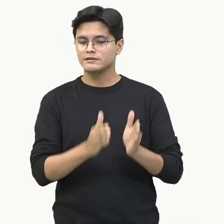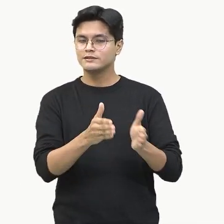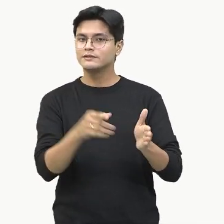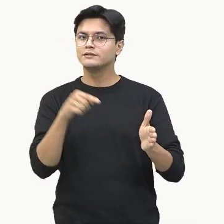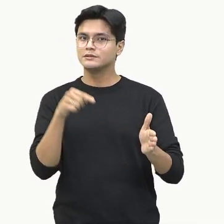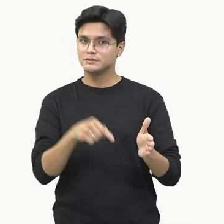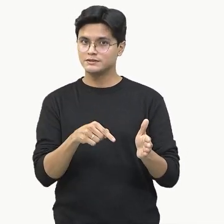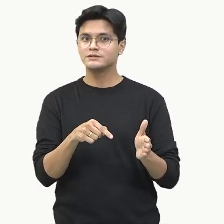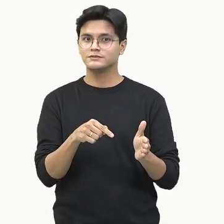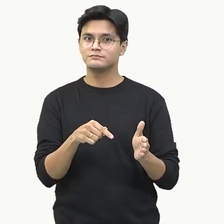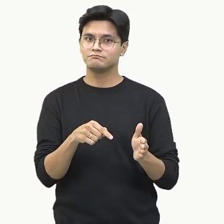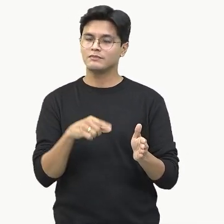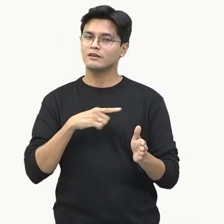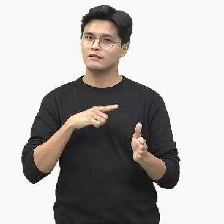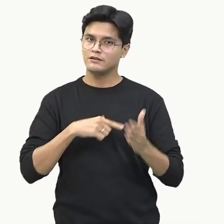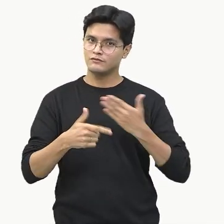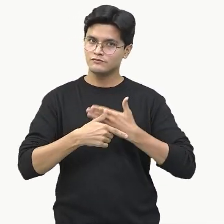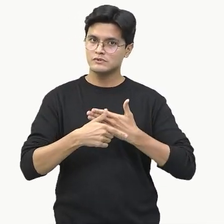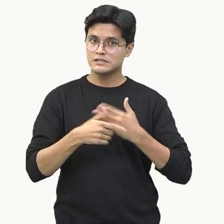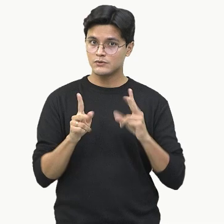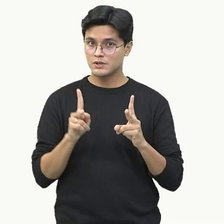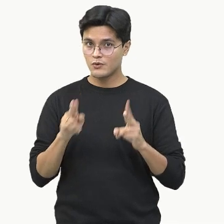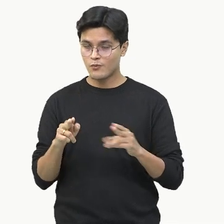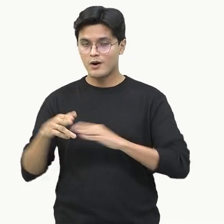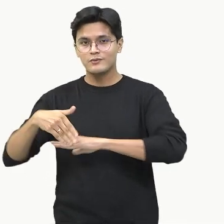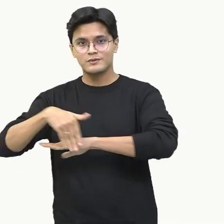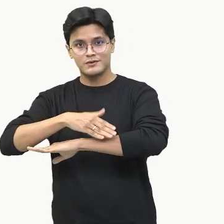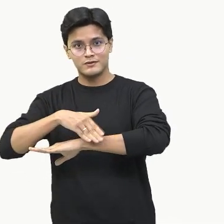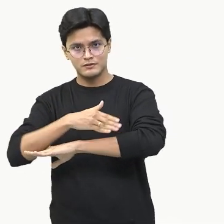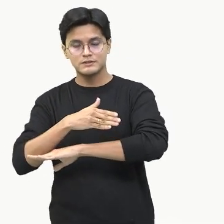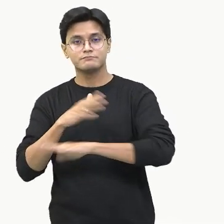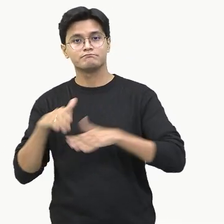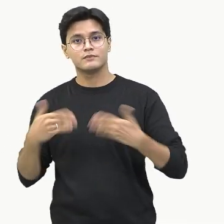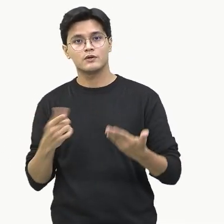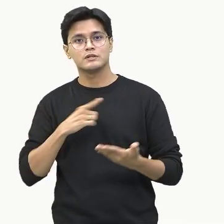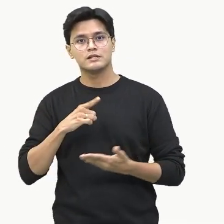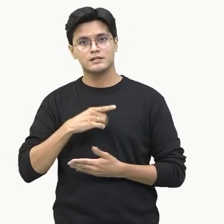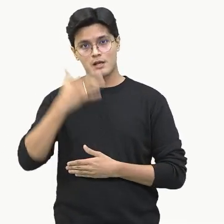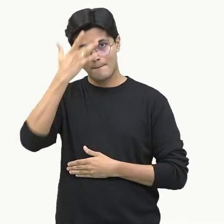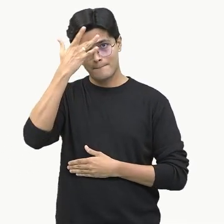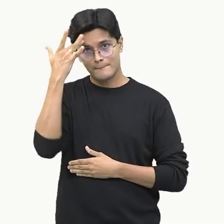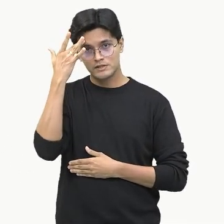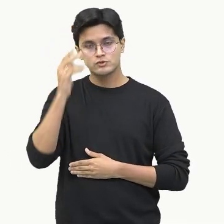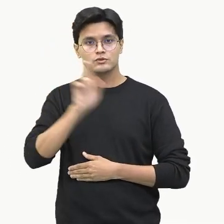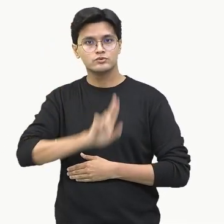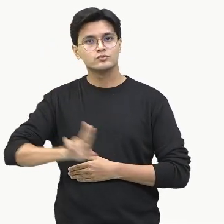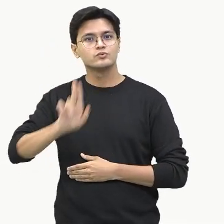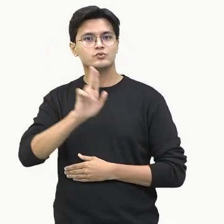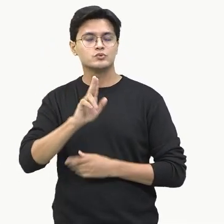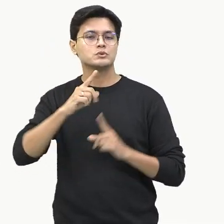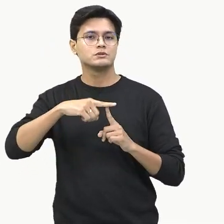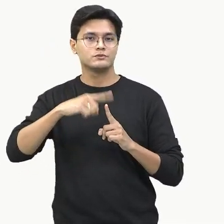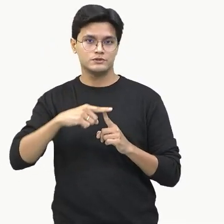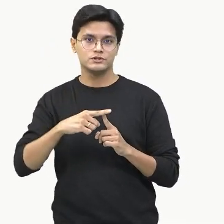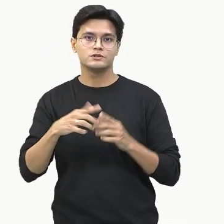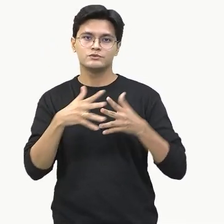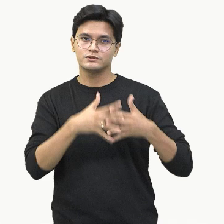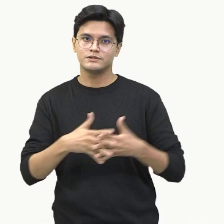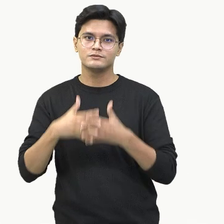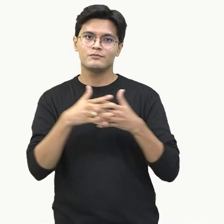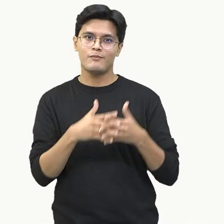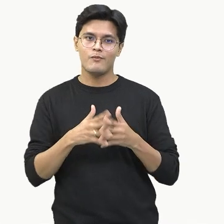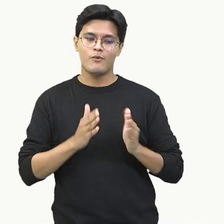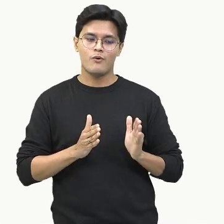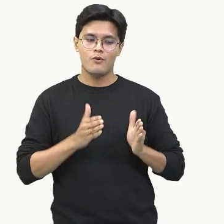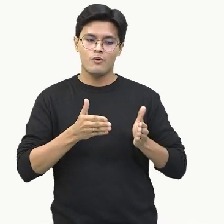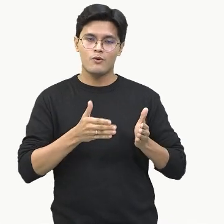né então nós temos aí os habitantes eh que utilizam eh esse tipo de transporte né então nós temos